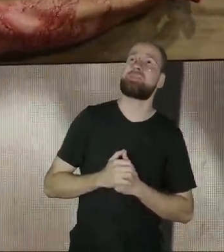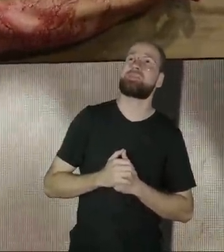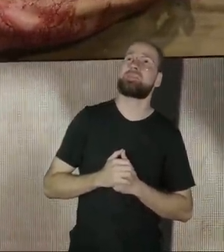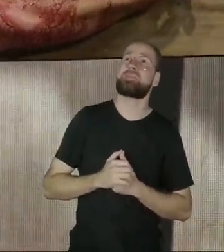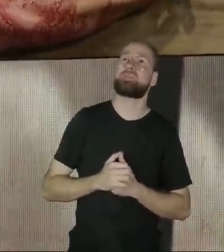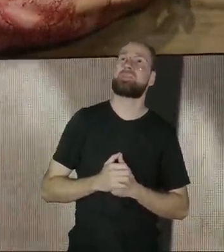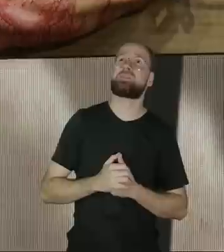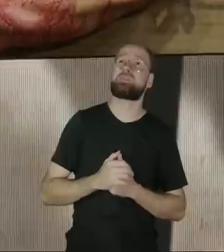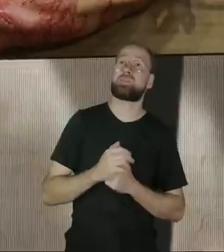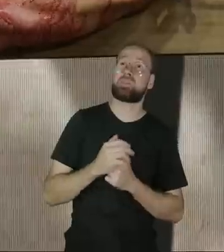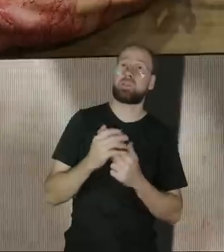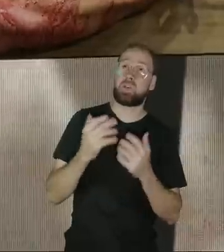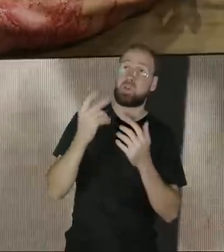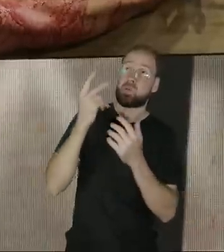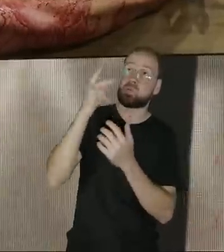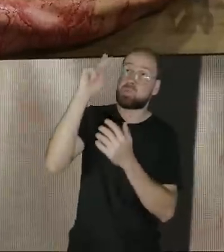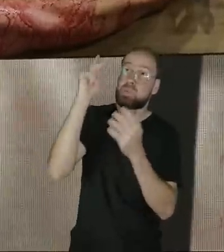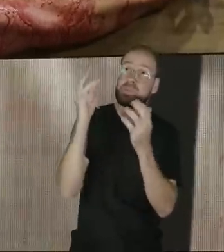Em tuas mãos